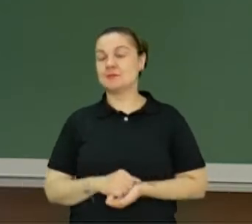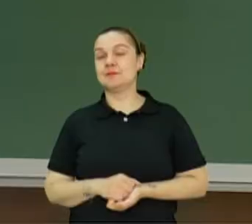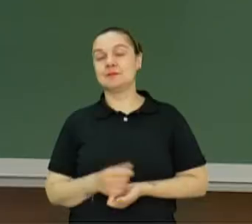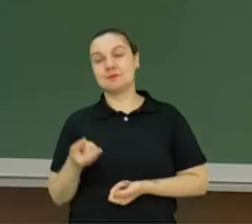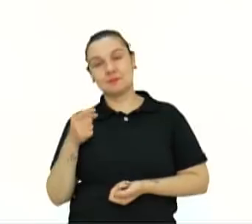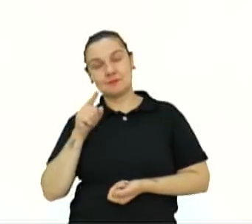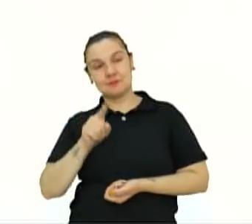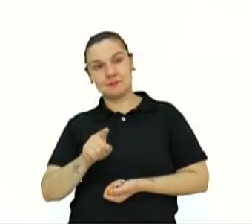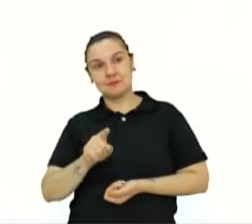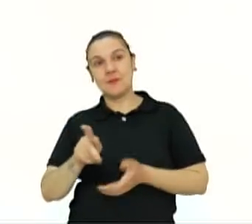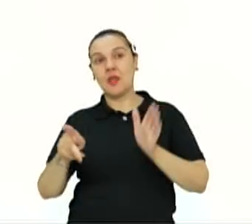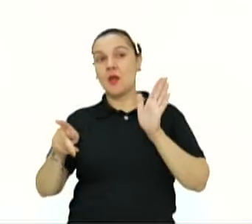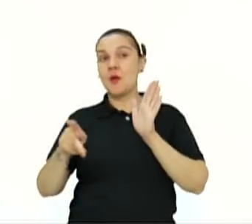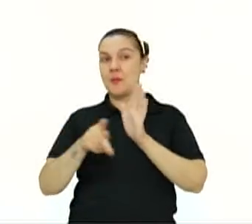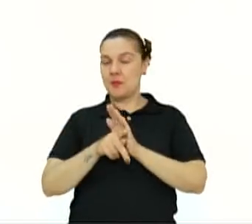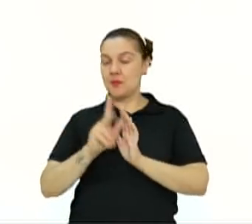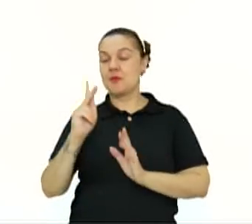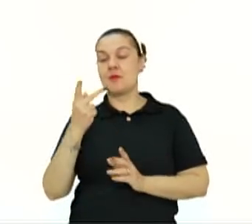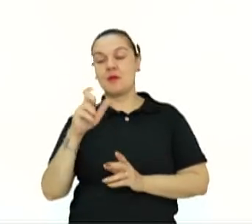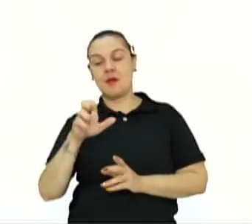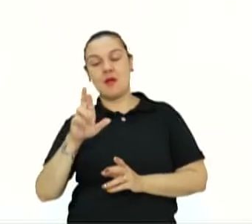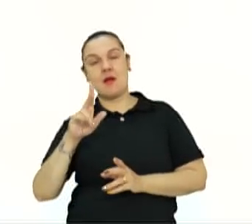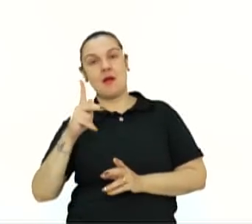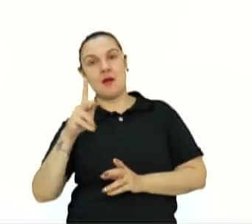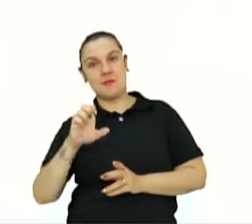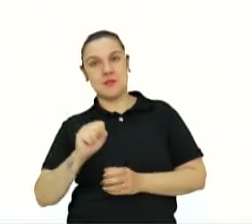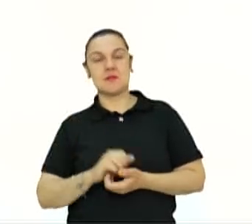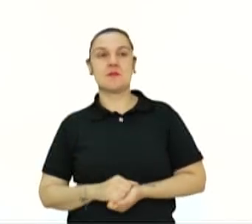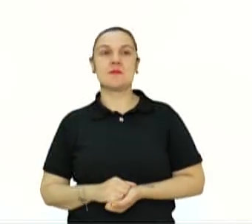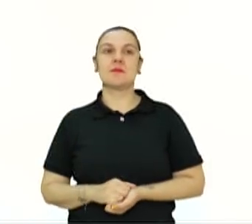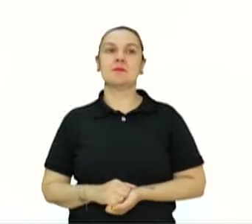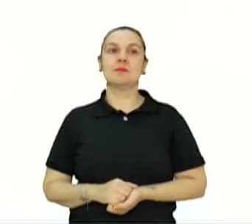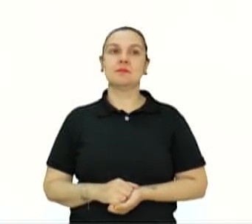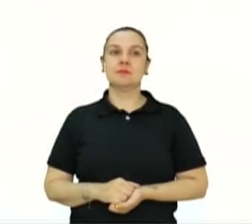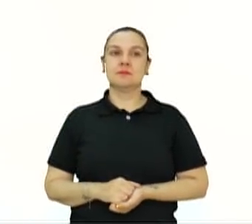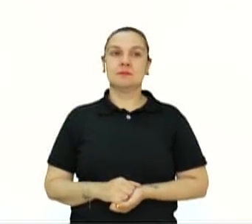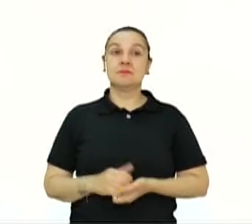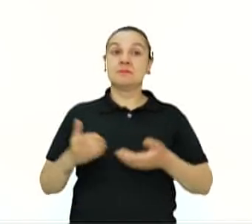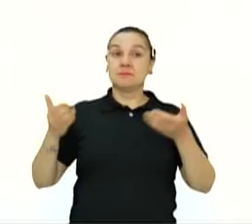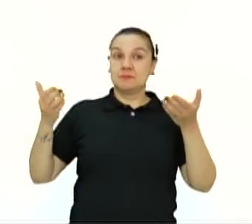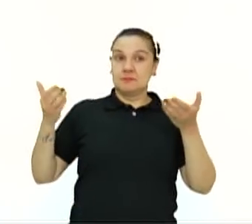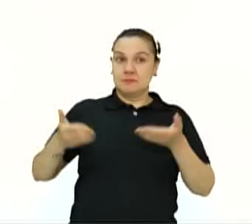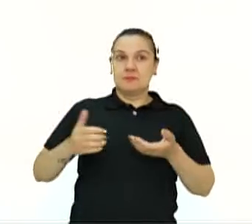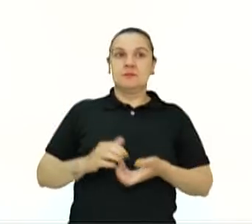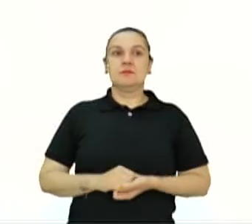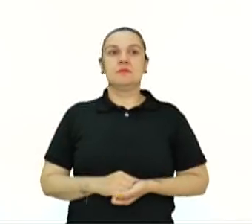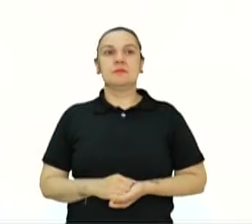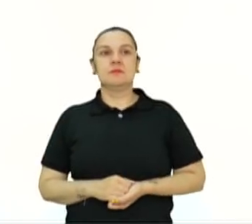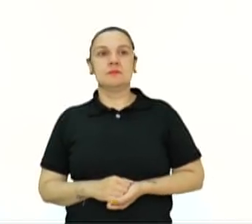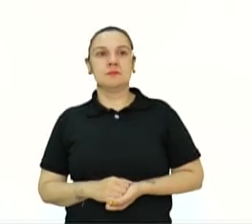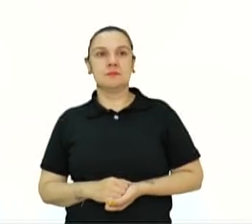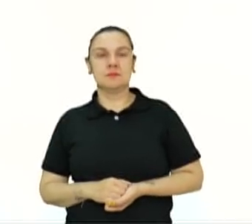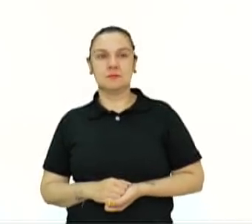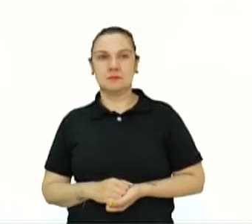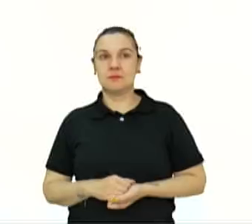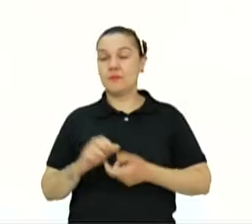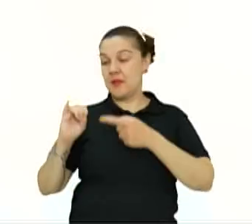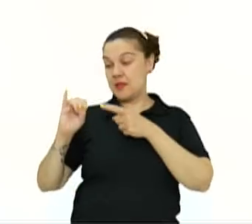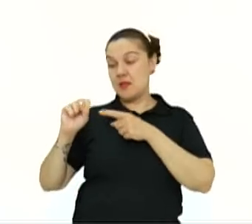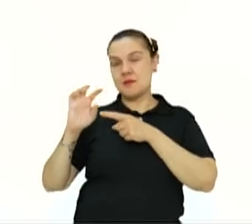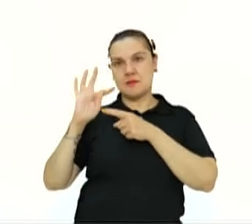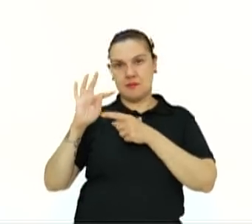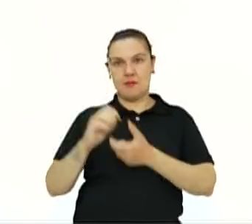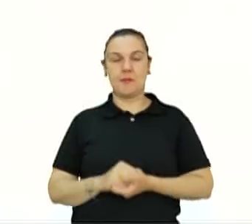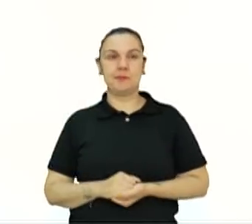esse quiz, estava falando da herpes genital. E aí, então, vamos lá falar das ISTs que